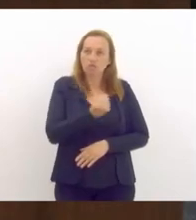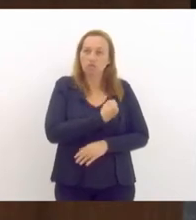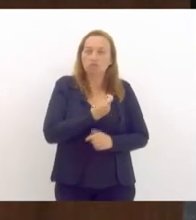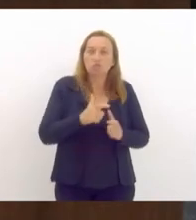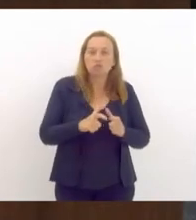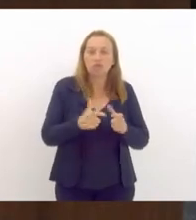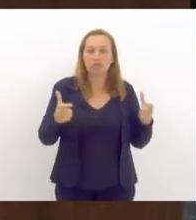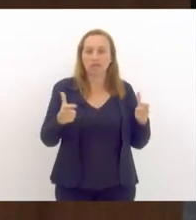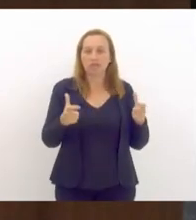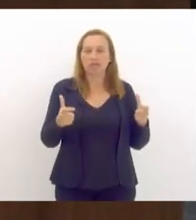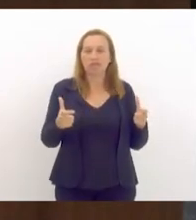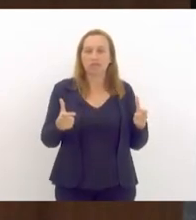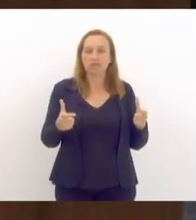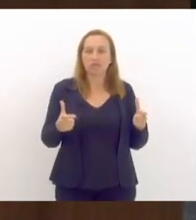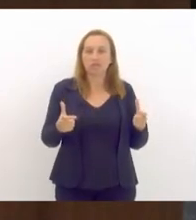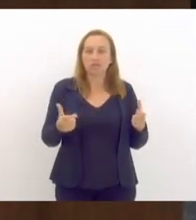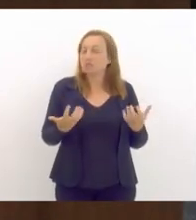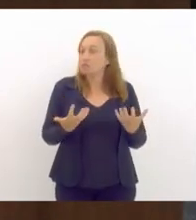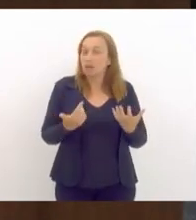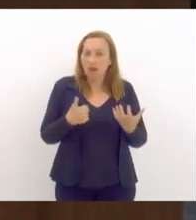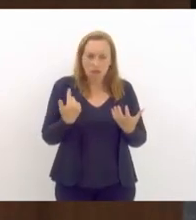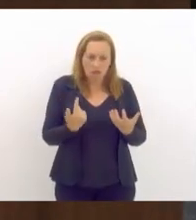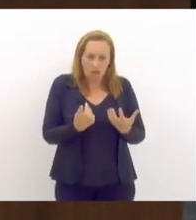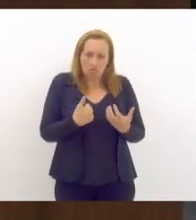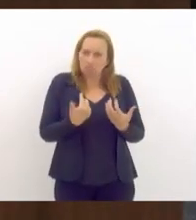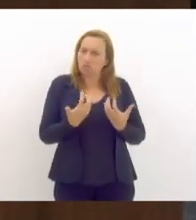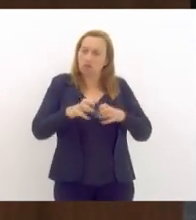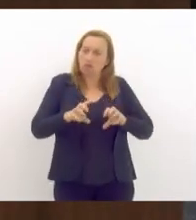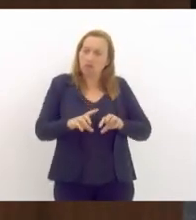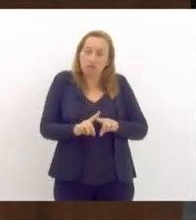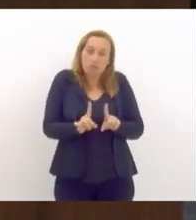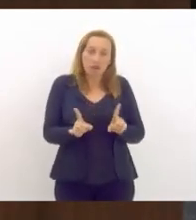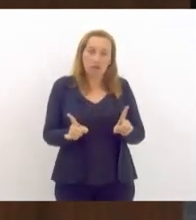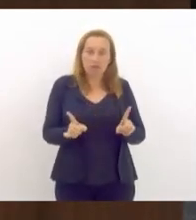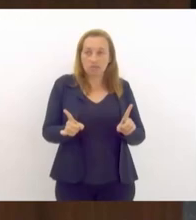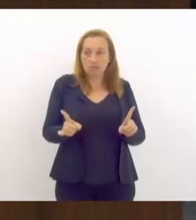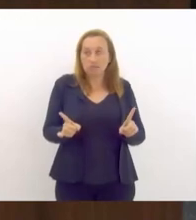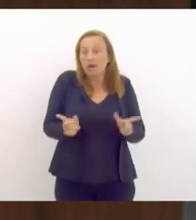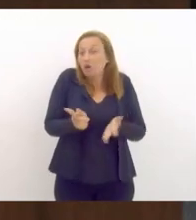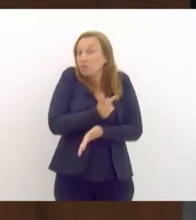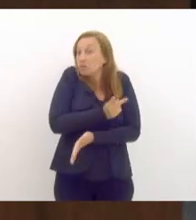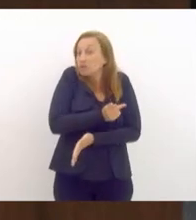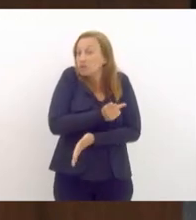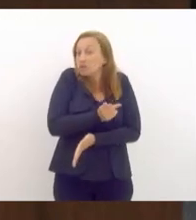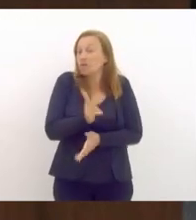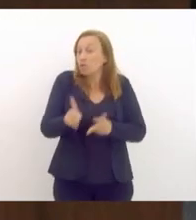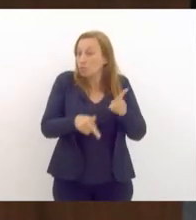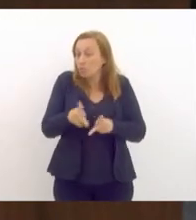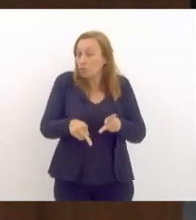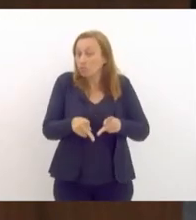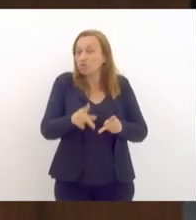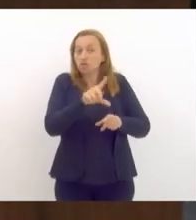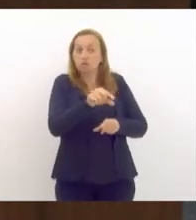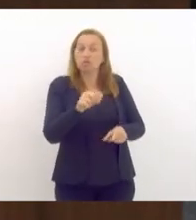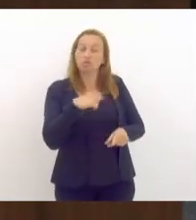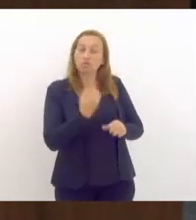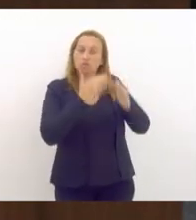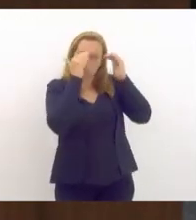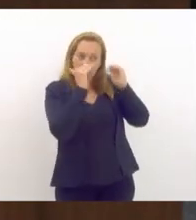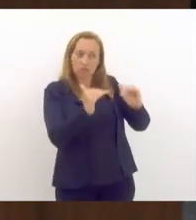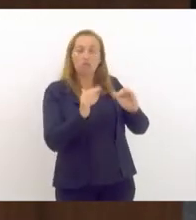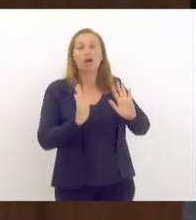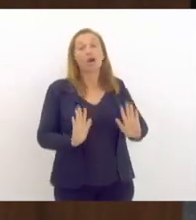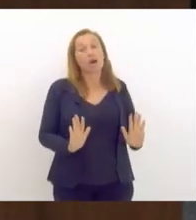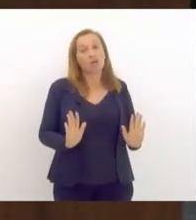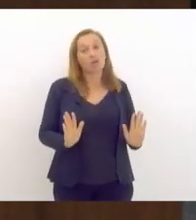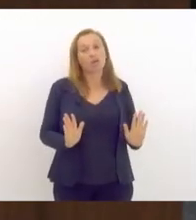a caixa ponte eh a gente não queria isso mas tivemos outra candidatura mas aconteceu o povo escolheu nós respeitamos o processo democrático